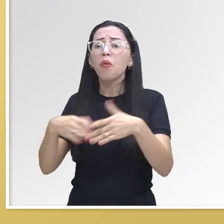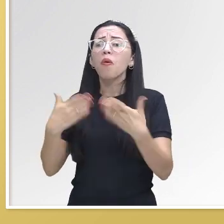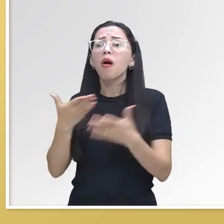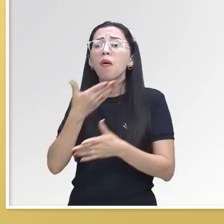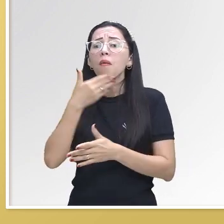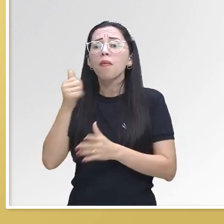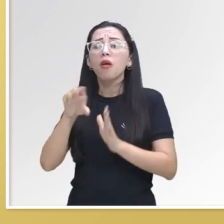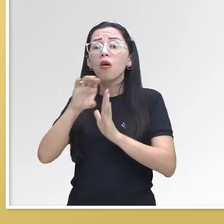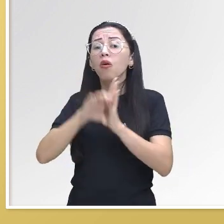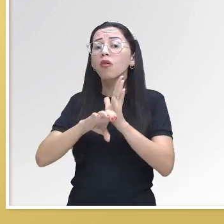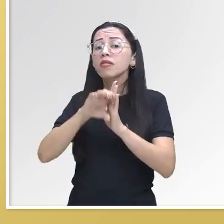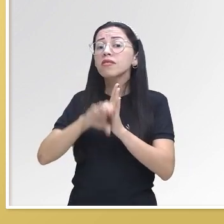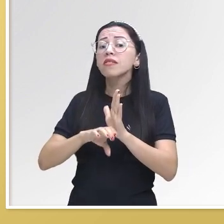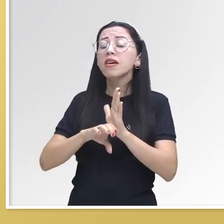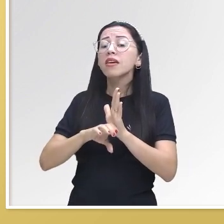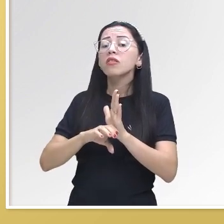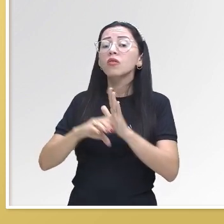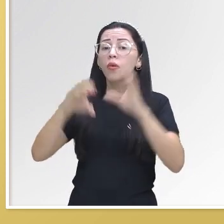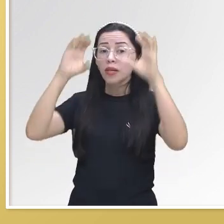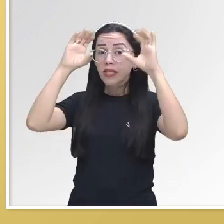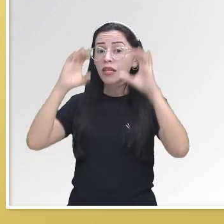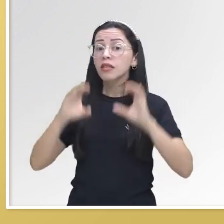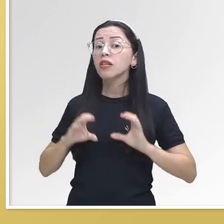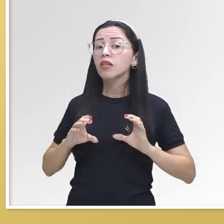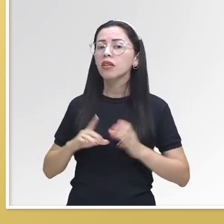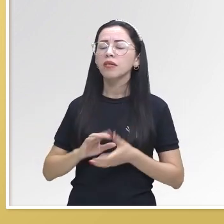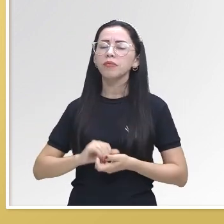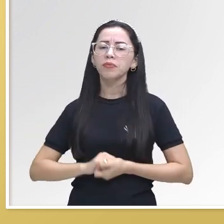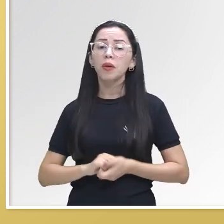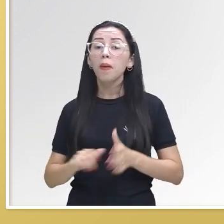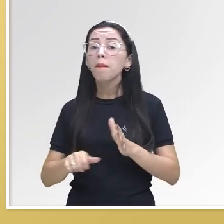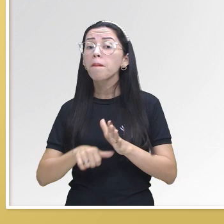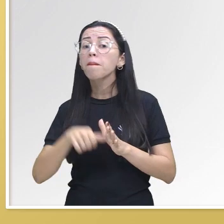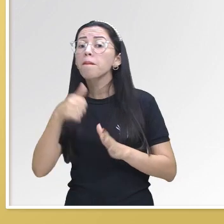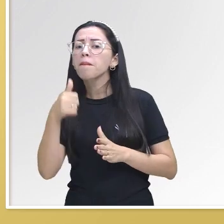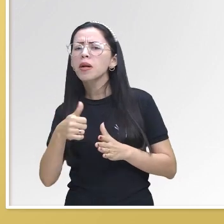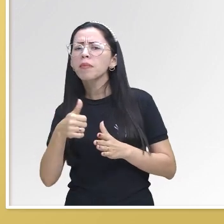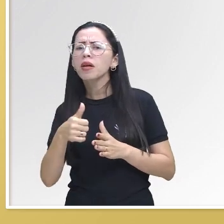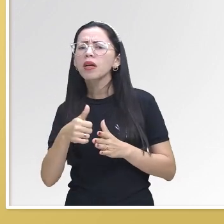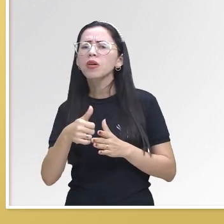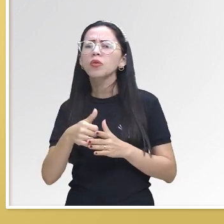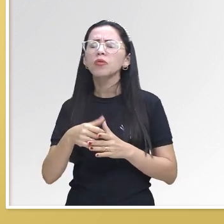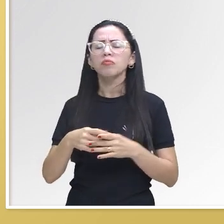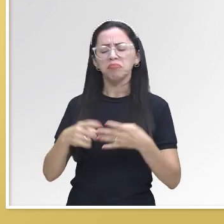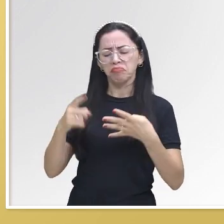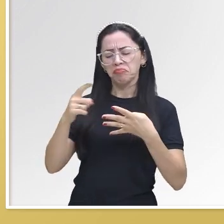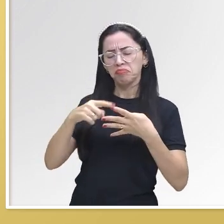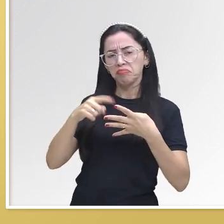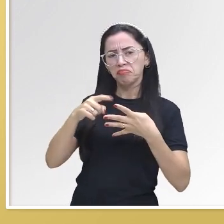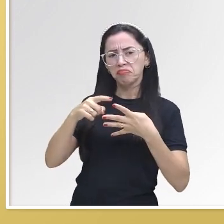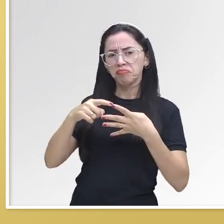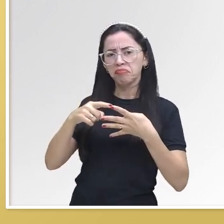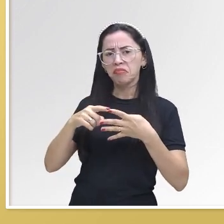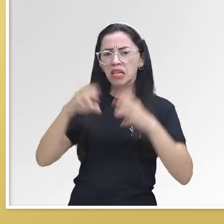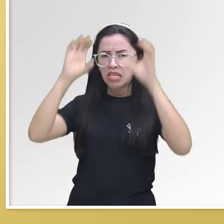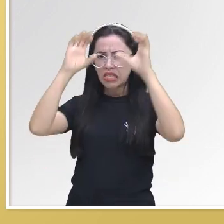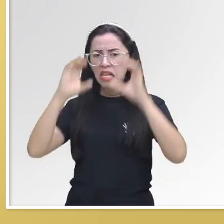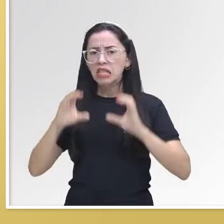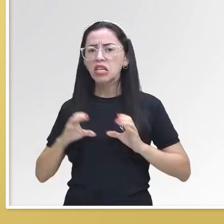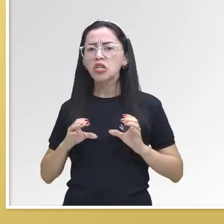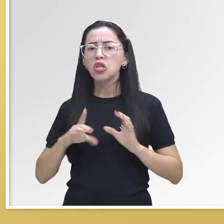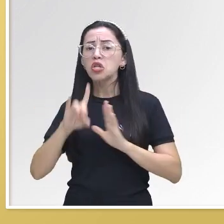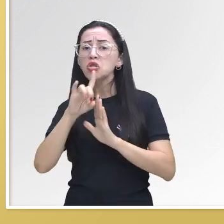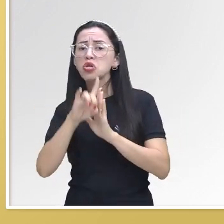para cidadania? Vamos ver? Primeiro, cidadania é a falta dos direitos e deveres de um indivíduo